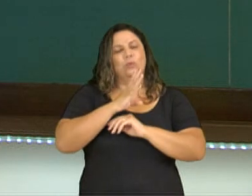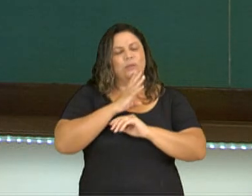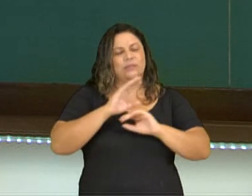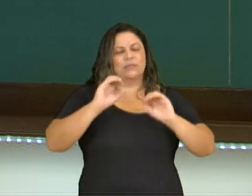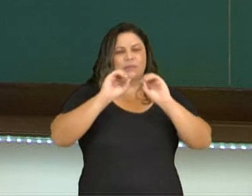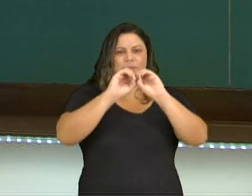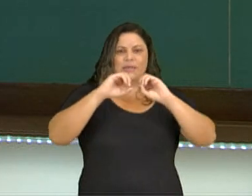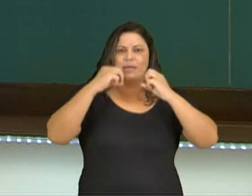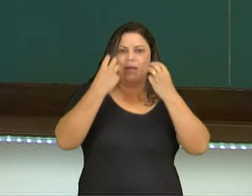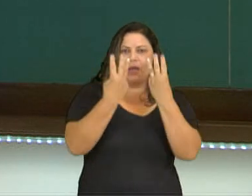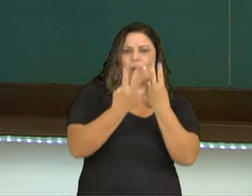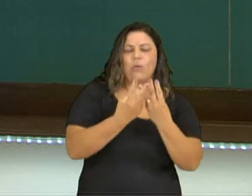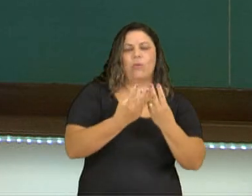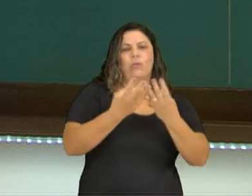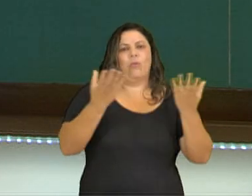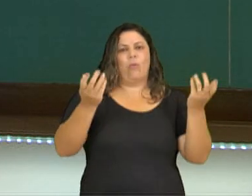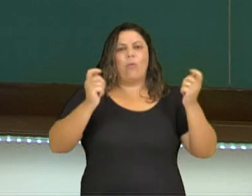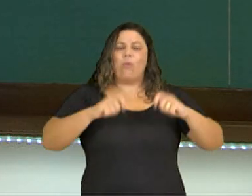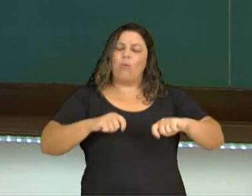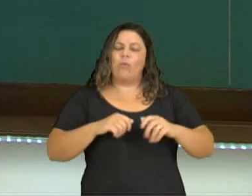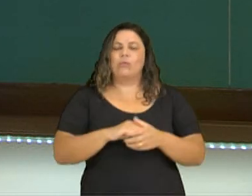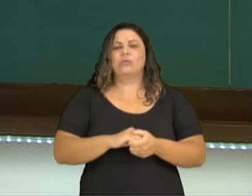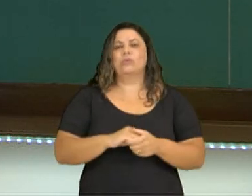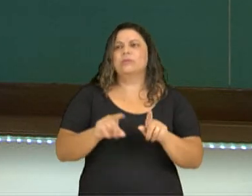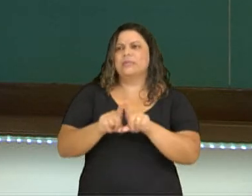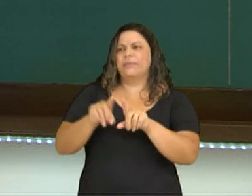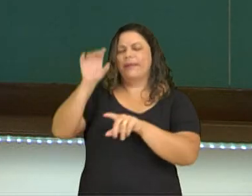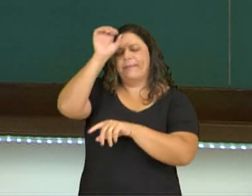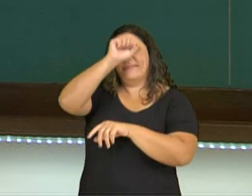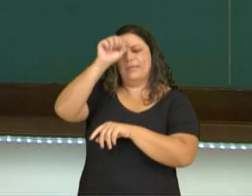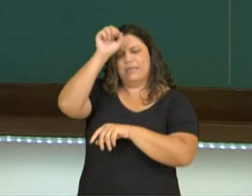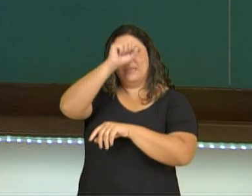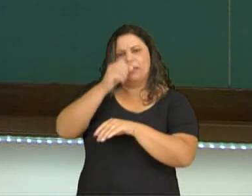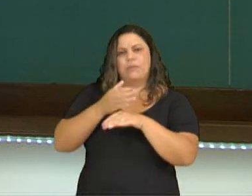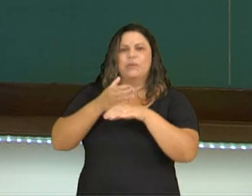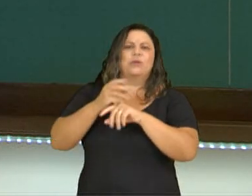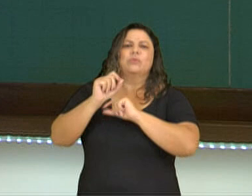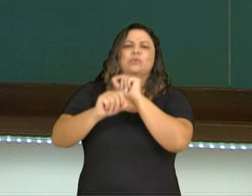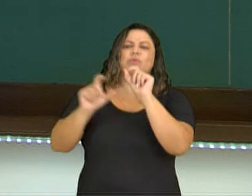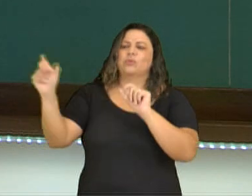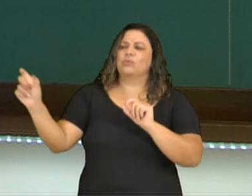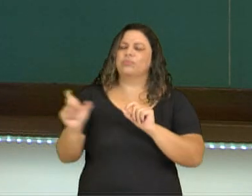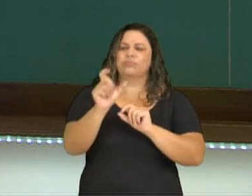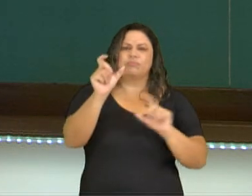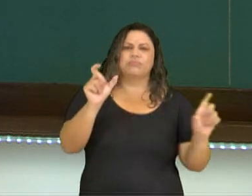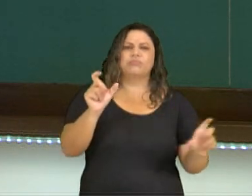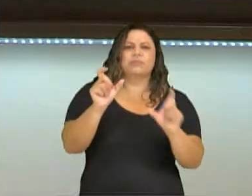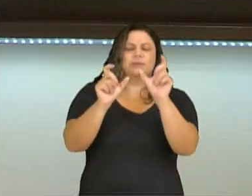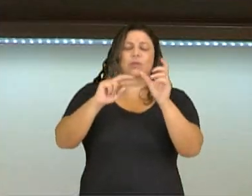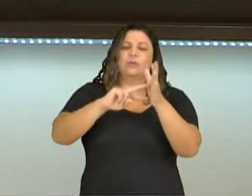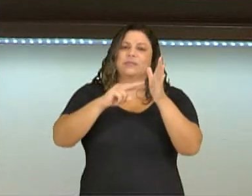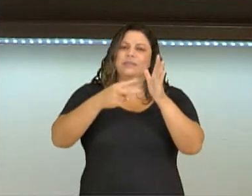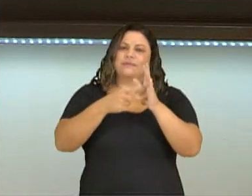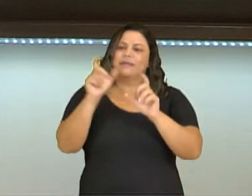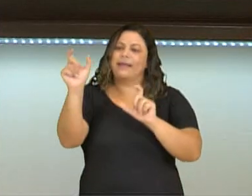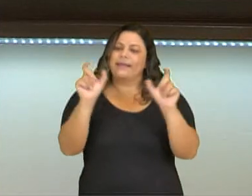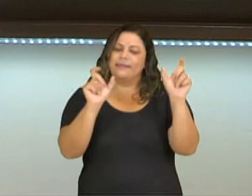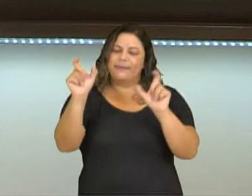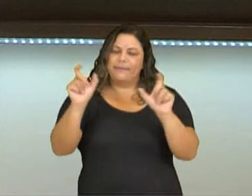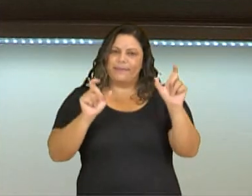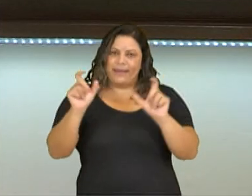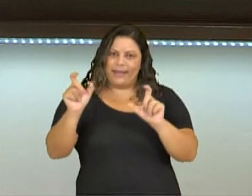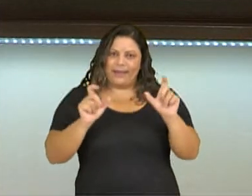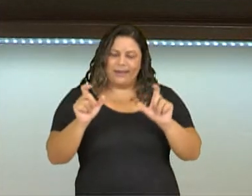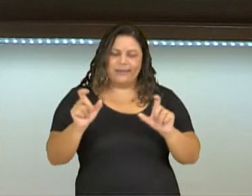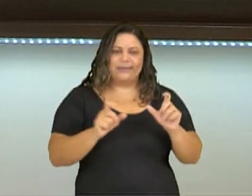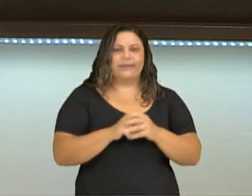pequeno fragmento, e aprendemos a inferir o significado de palavras. Então, nessa aula vocês tiveram acesso